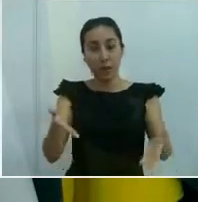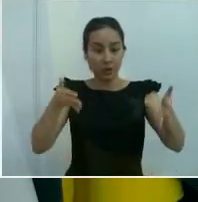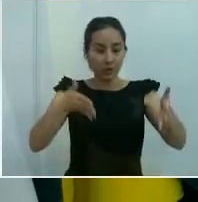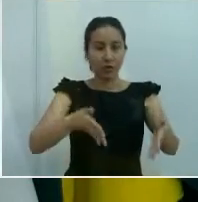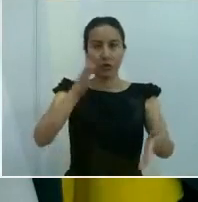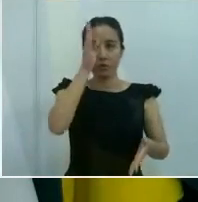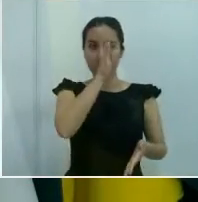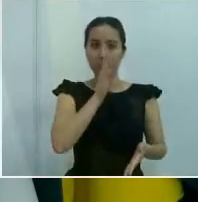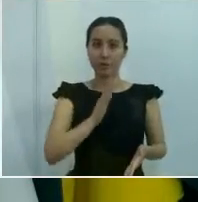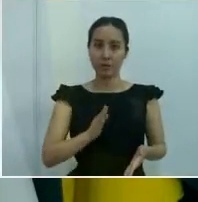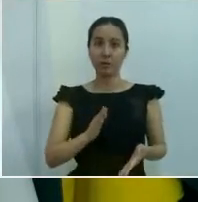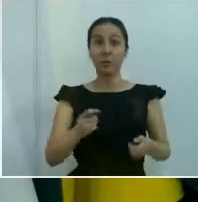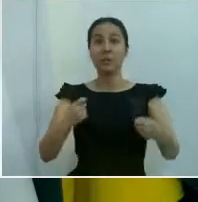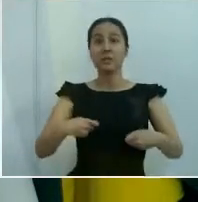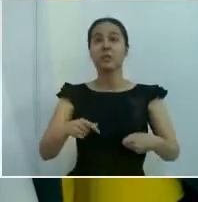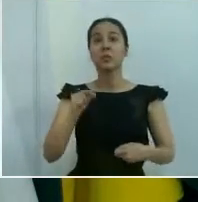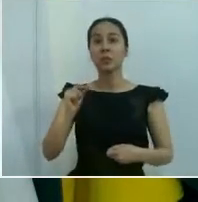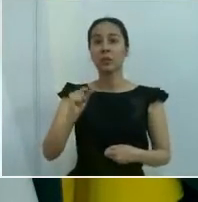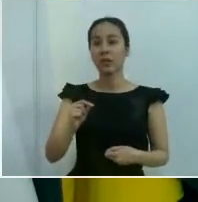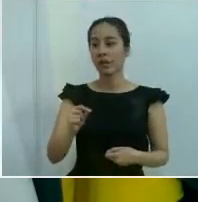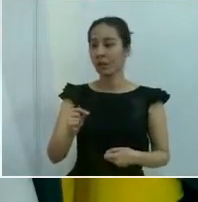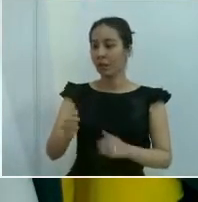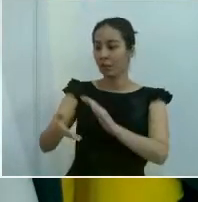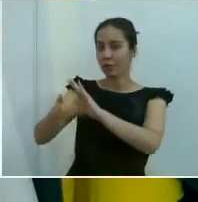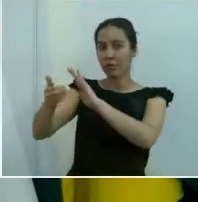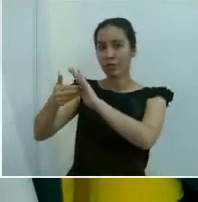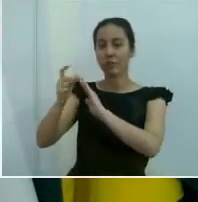desempenho este aumento né